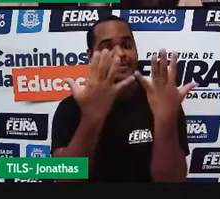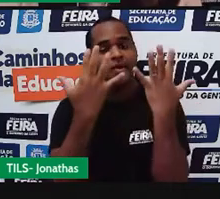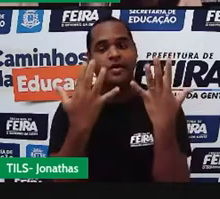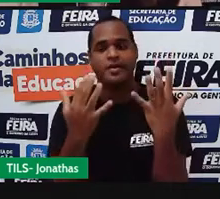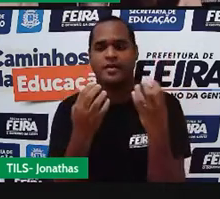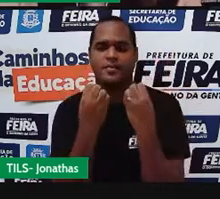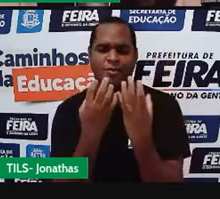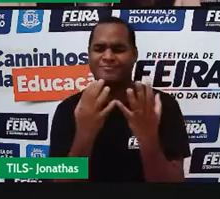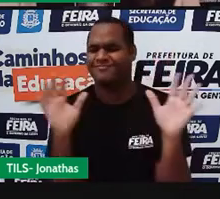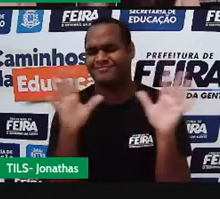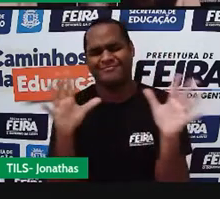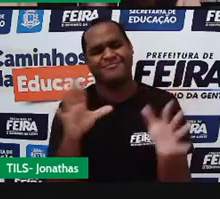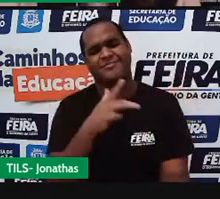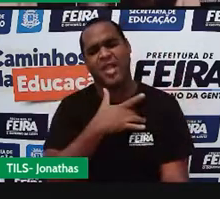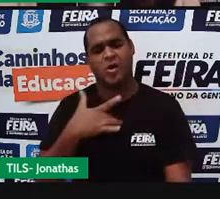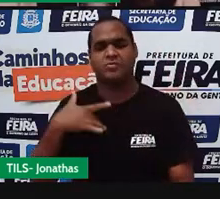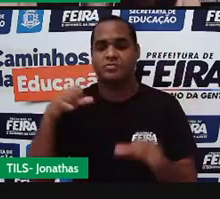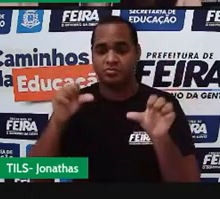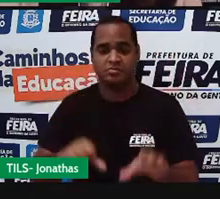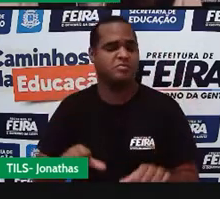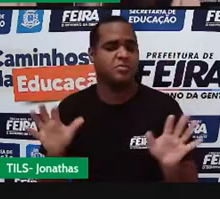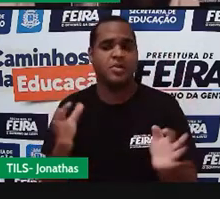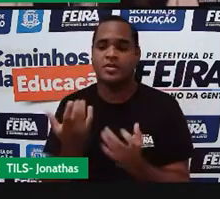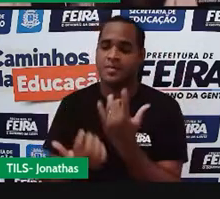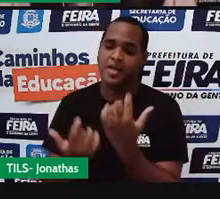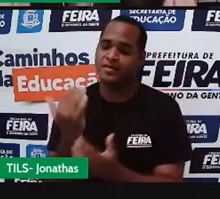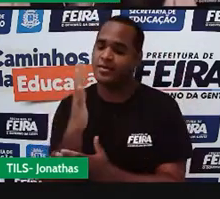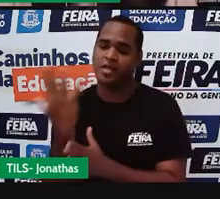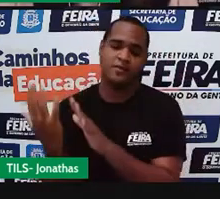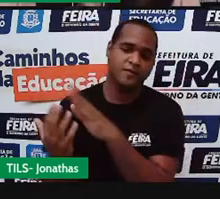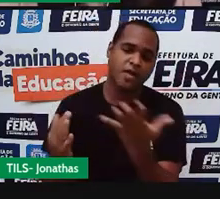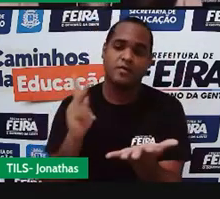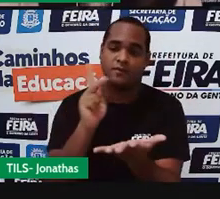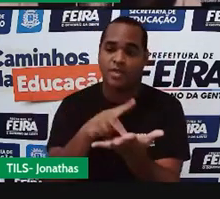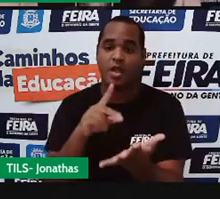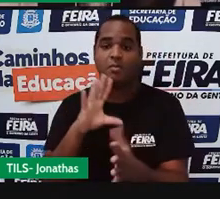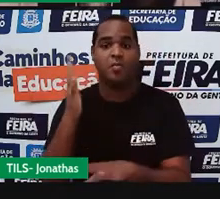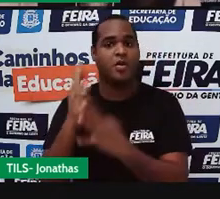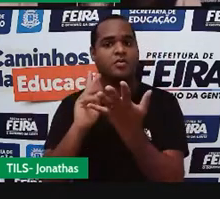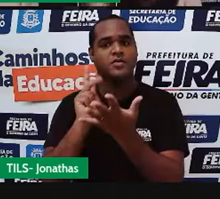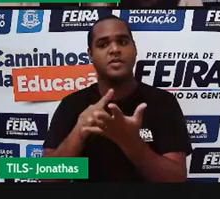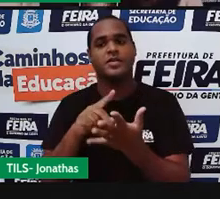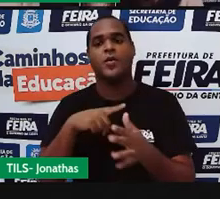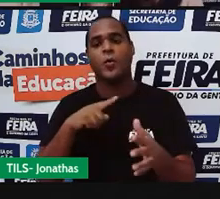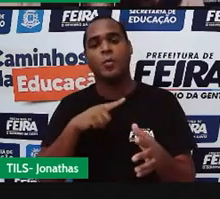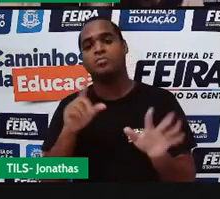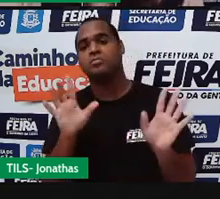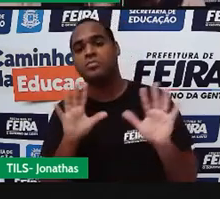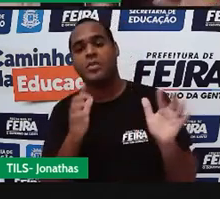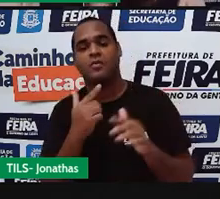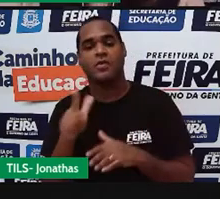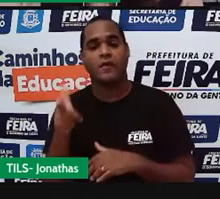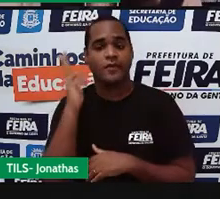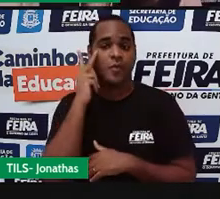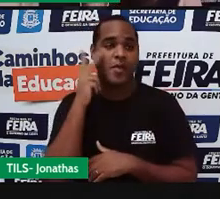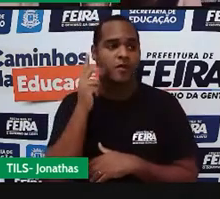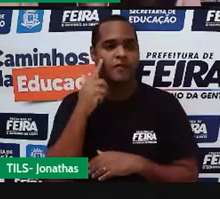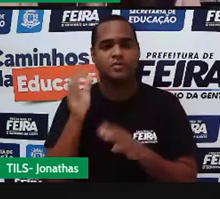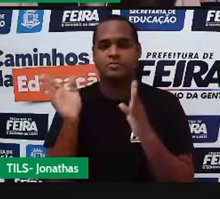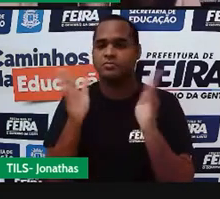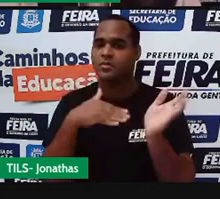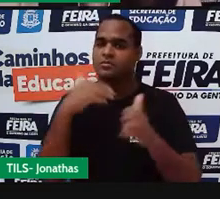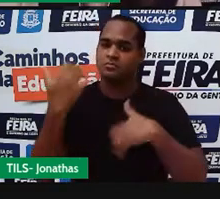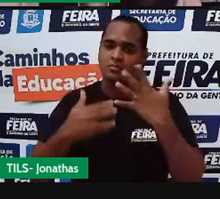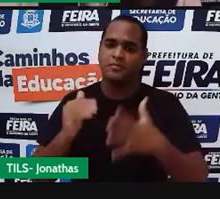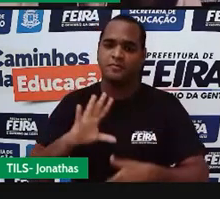esse efeito estufa As queimadas sejam elas acidentais é ou não né as naturais elas também